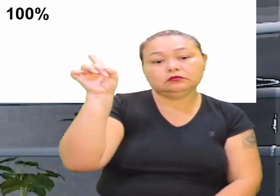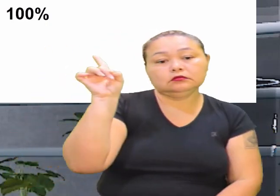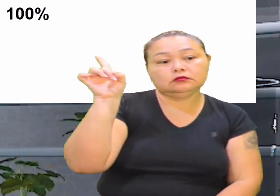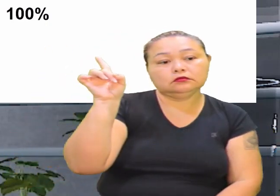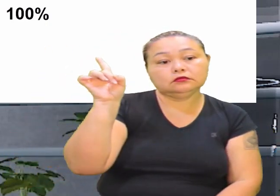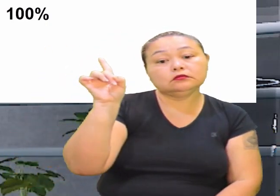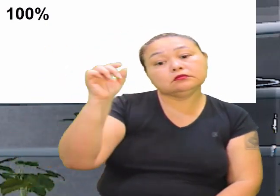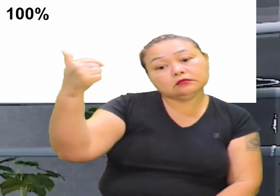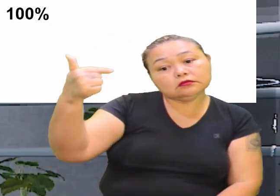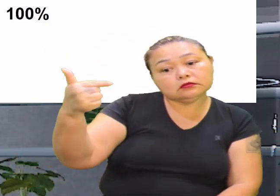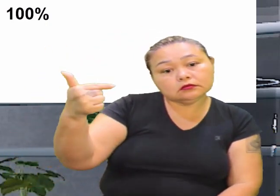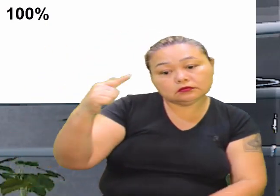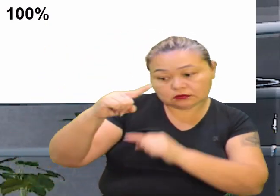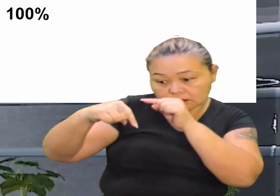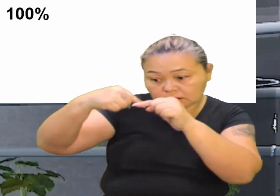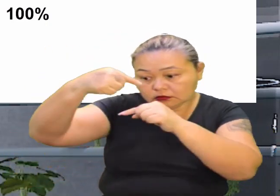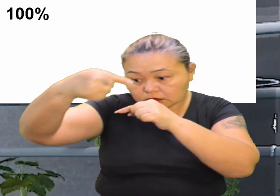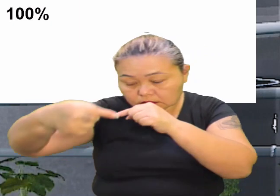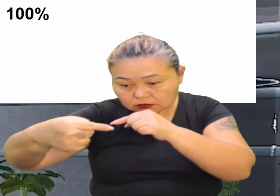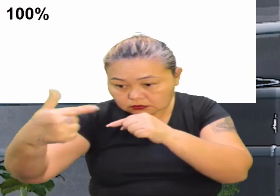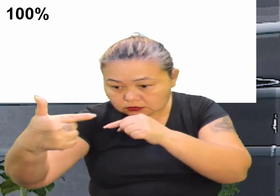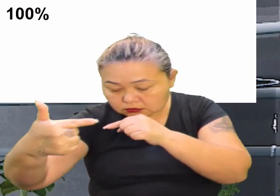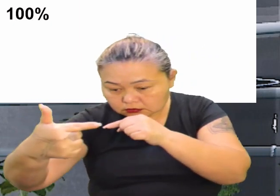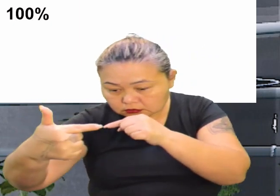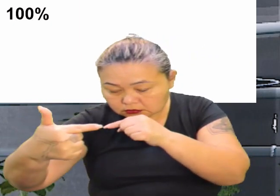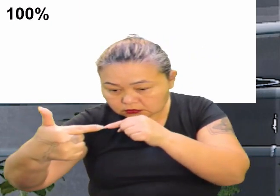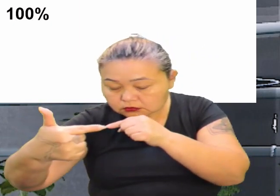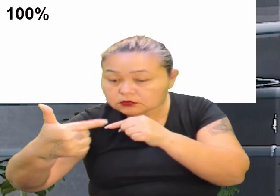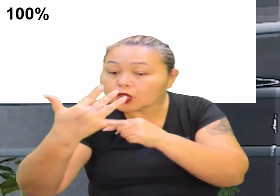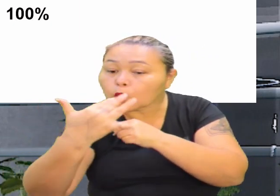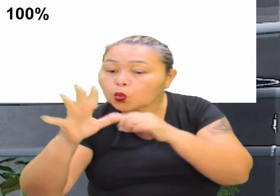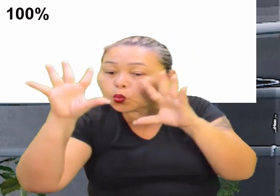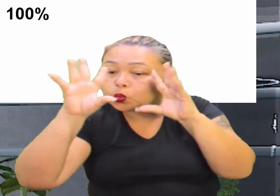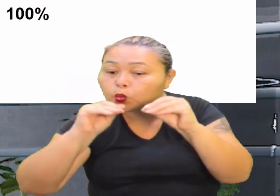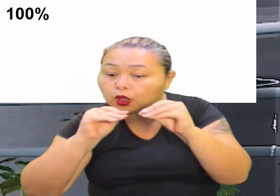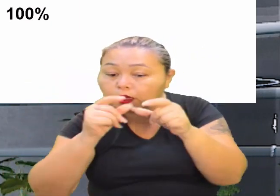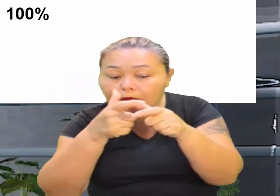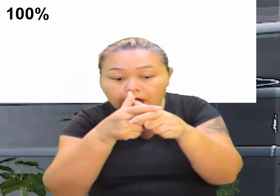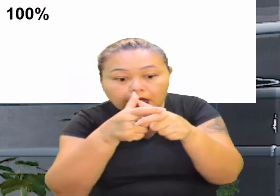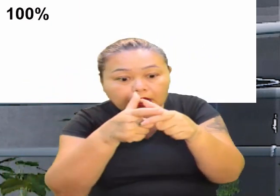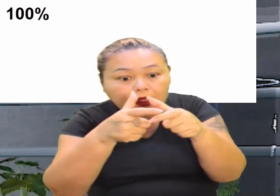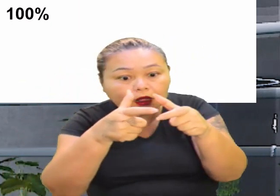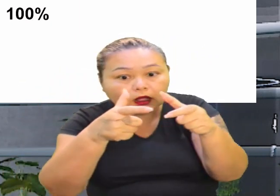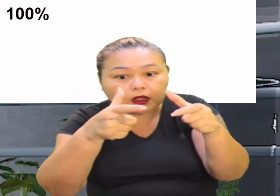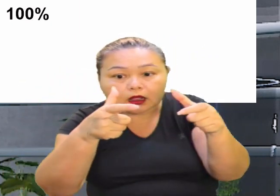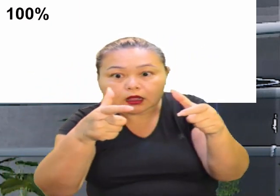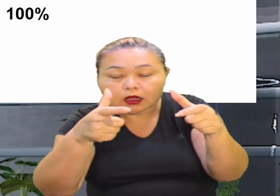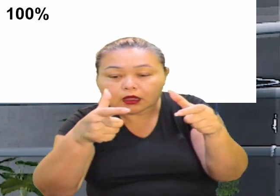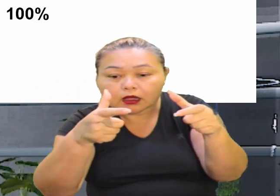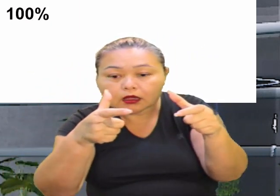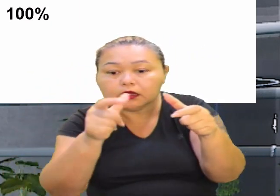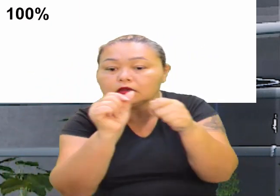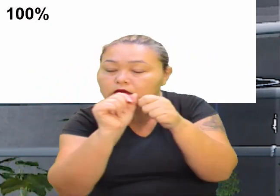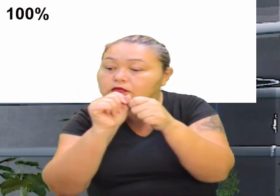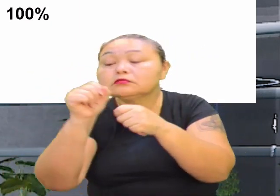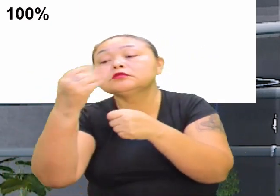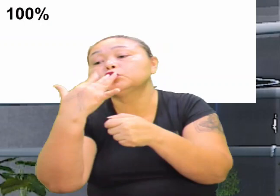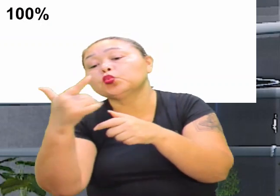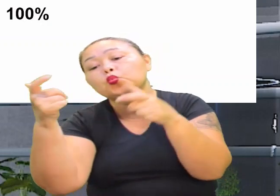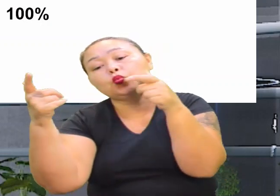E na segunda geração, a cor escura prevalece em maior proporção do que a